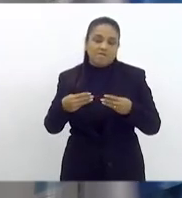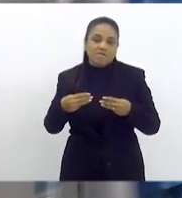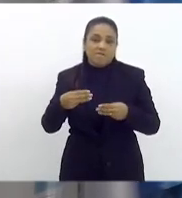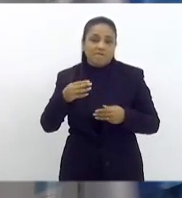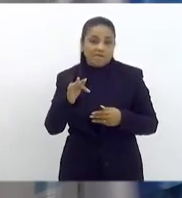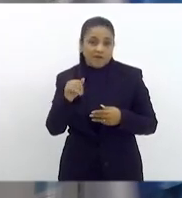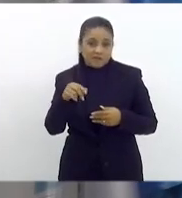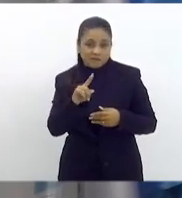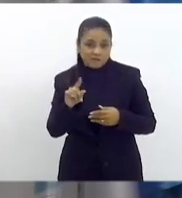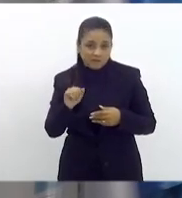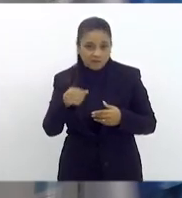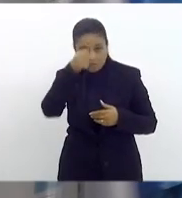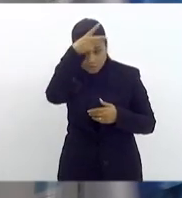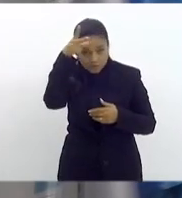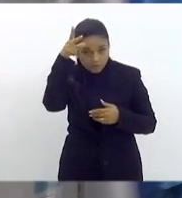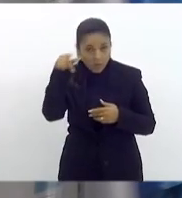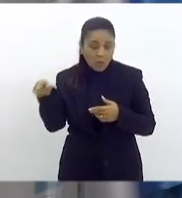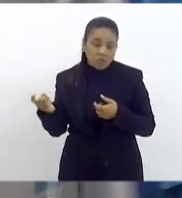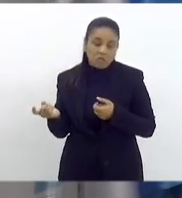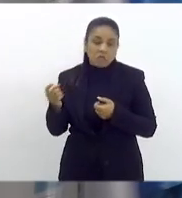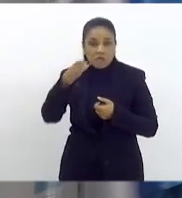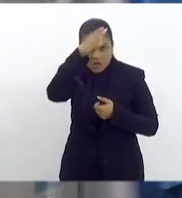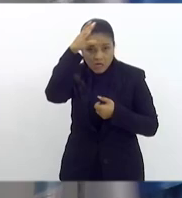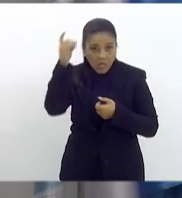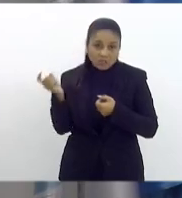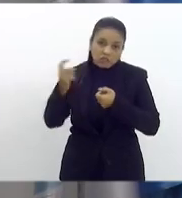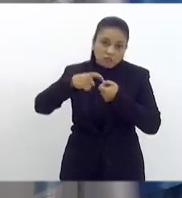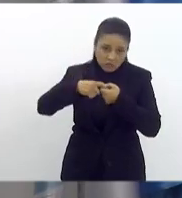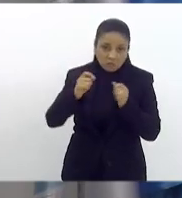simplesmente colocando clientes como associados.